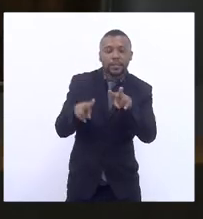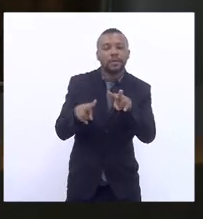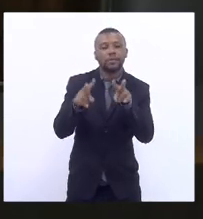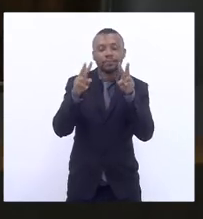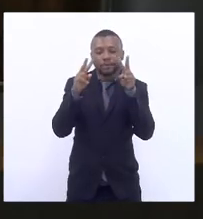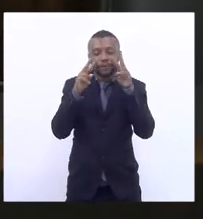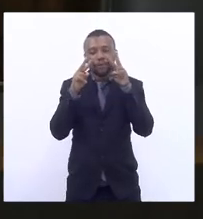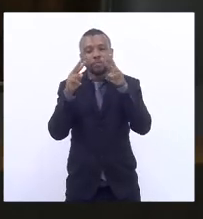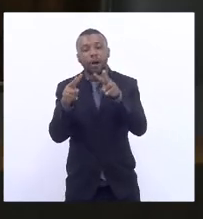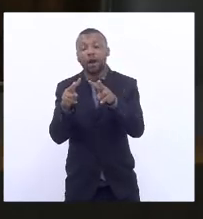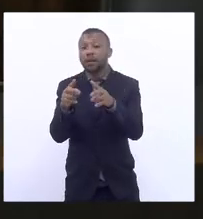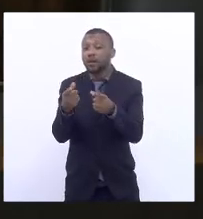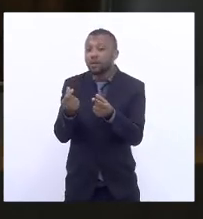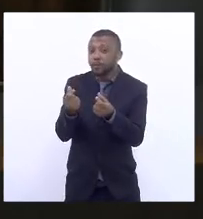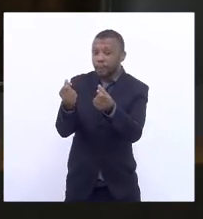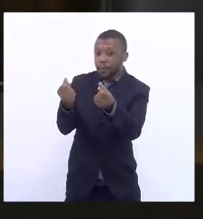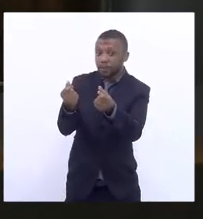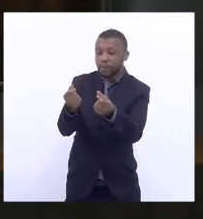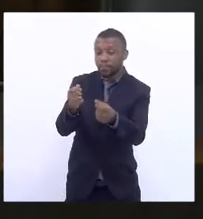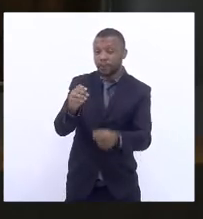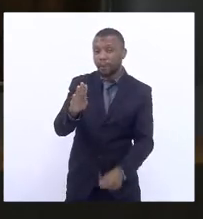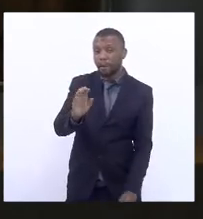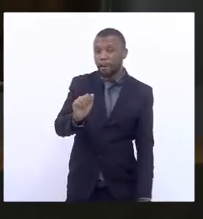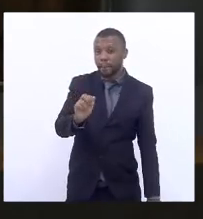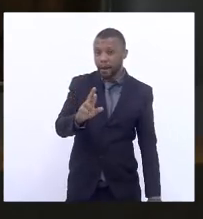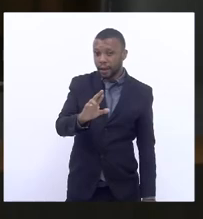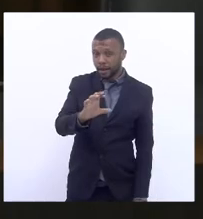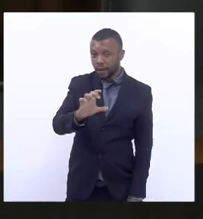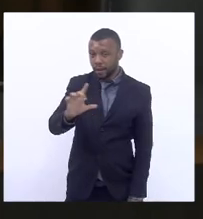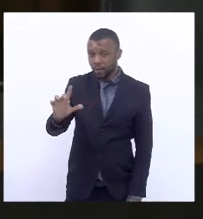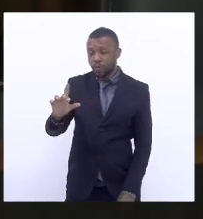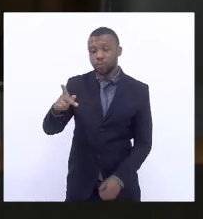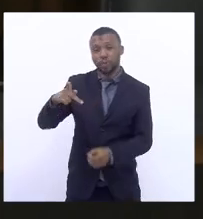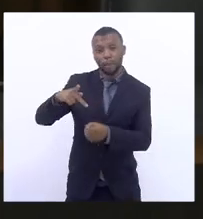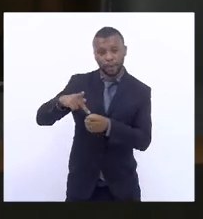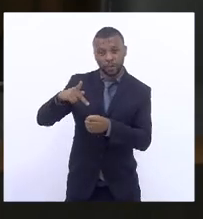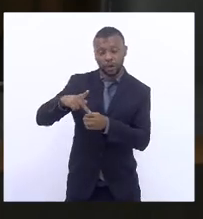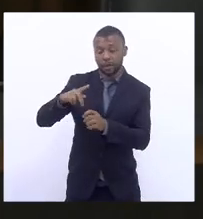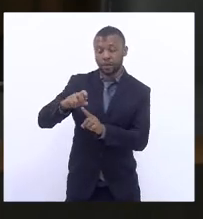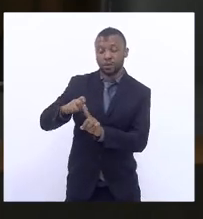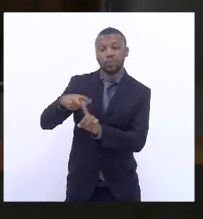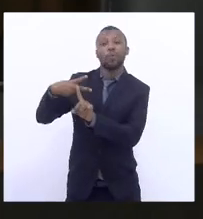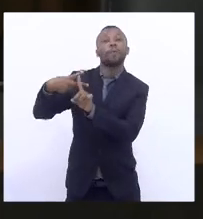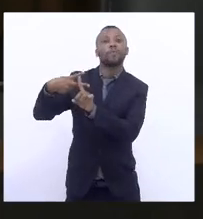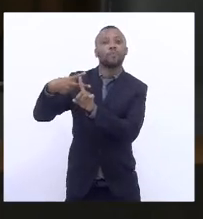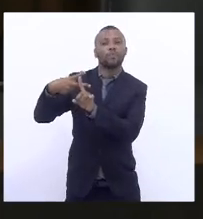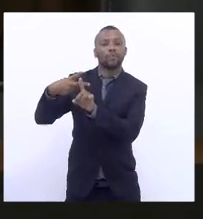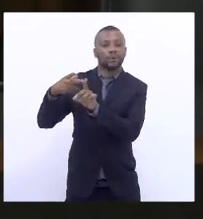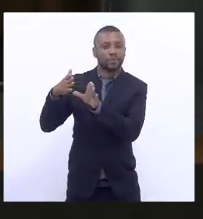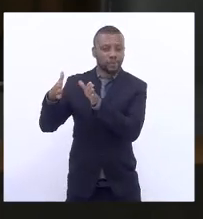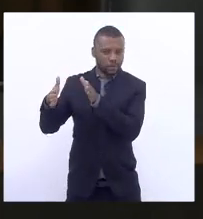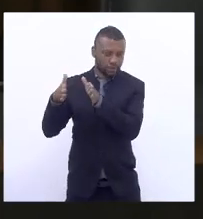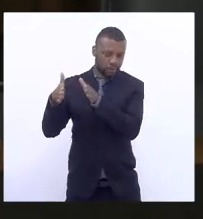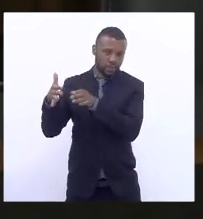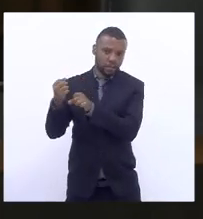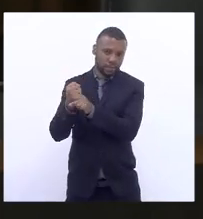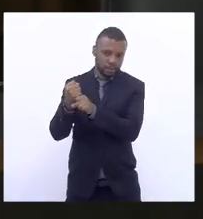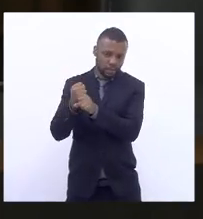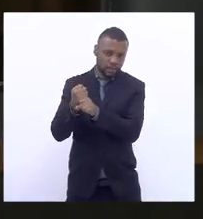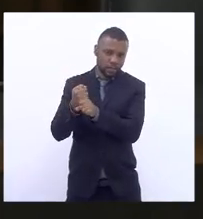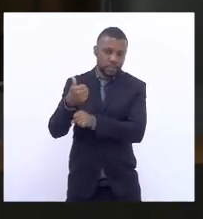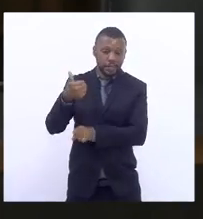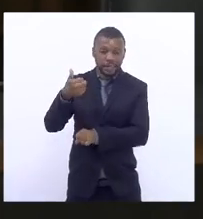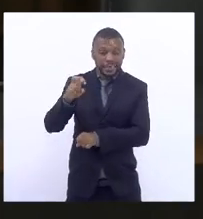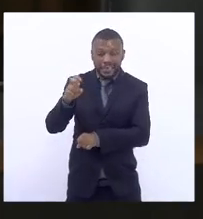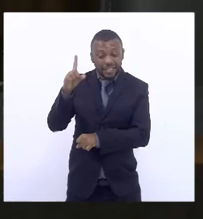do preço do barril do petróleo, que praticamente dobrou nesses últimos 15